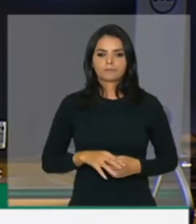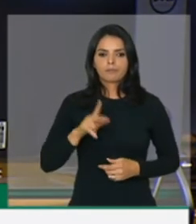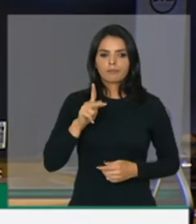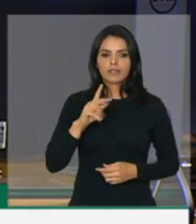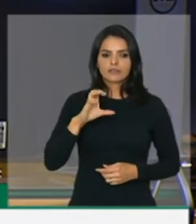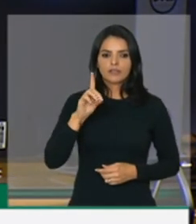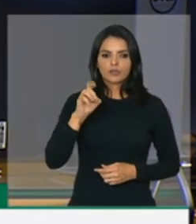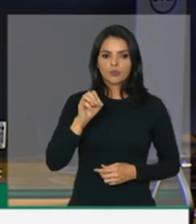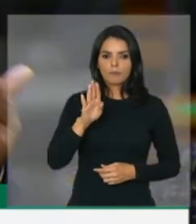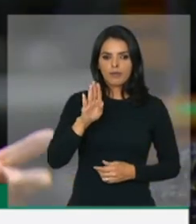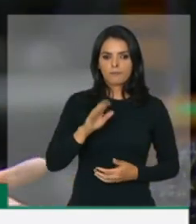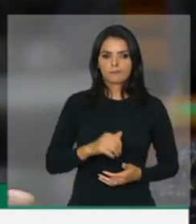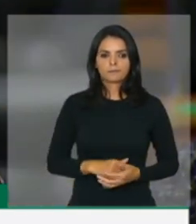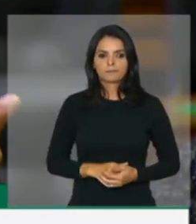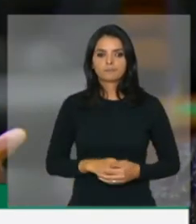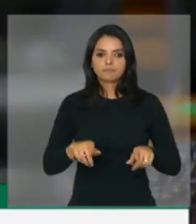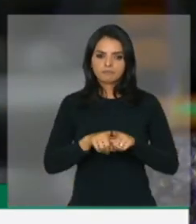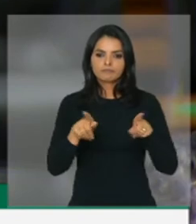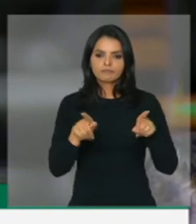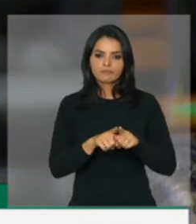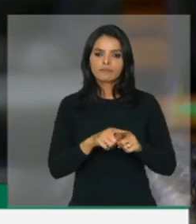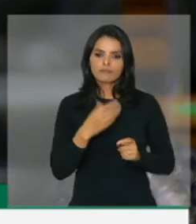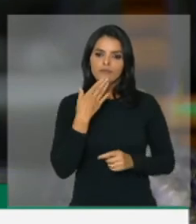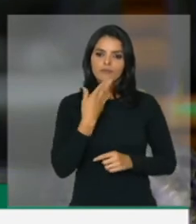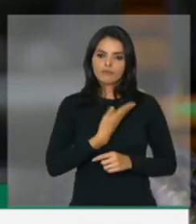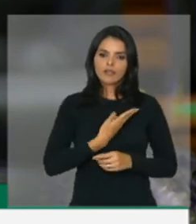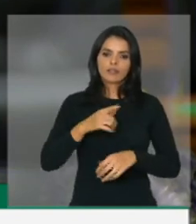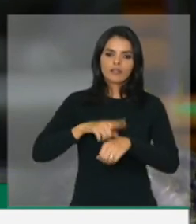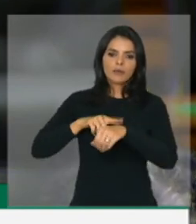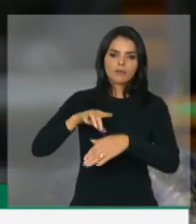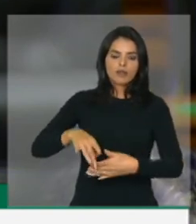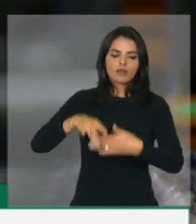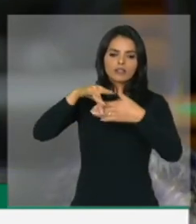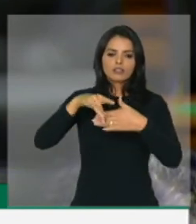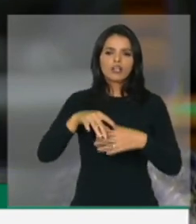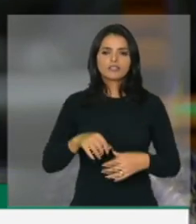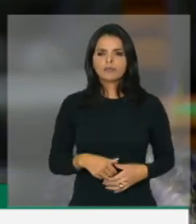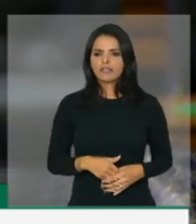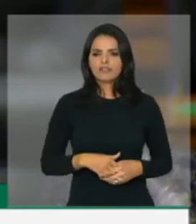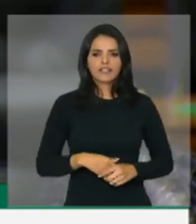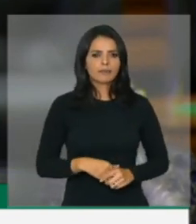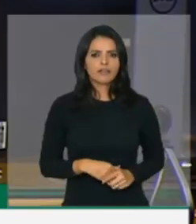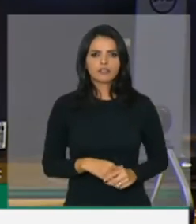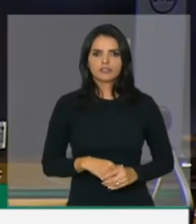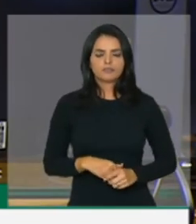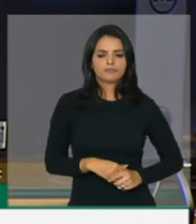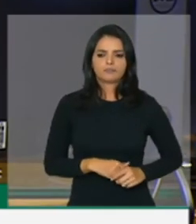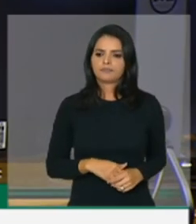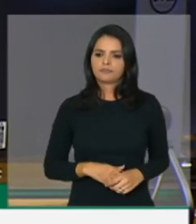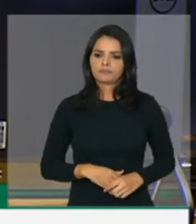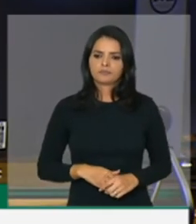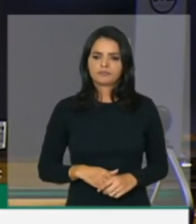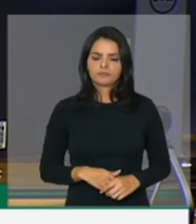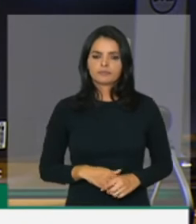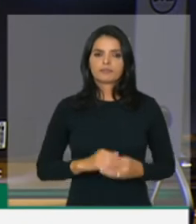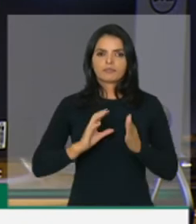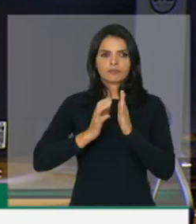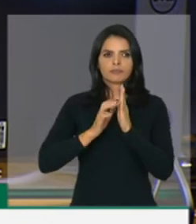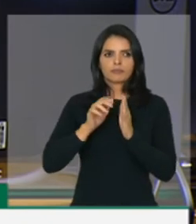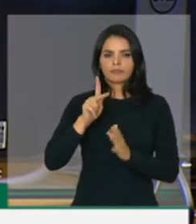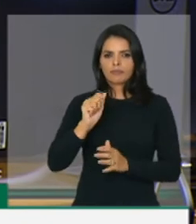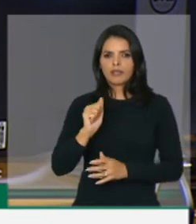PCdoB? Presidente, também requeiro o tempo de líder e agora encaminho o voto sim. Como encaminha o